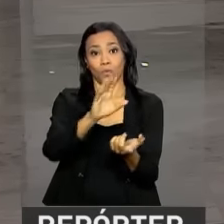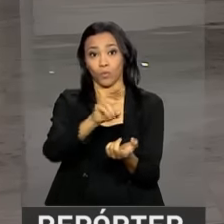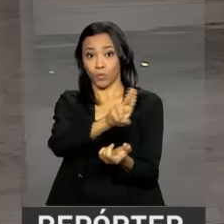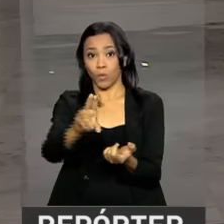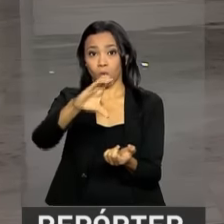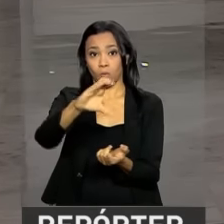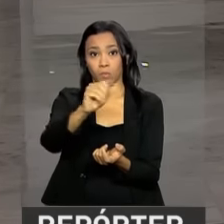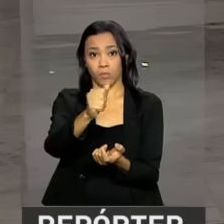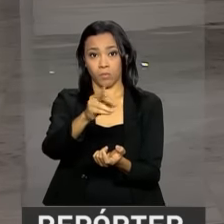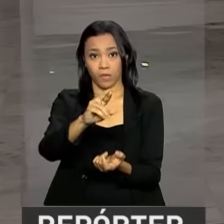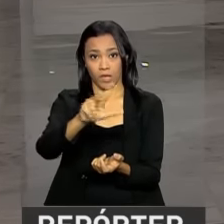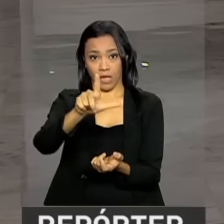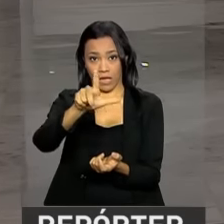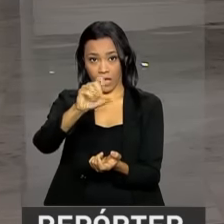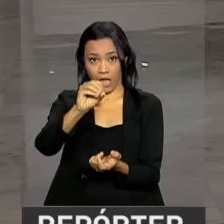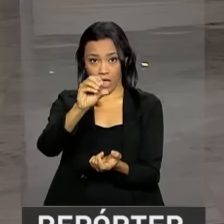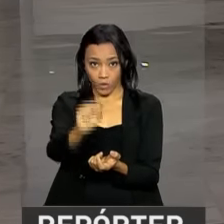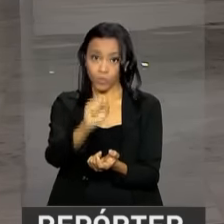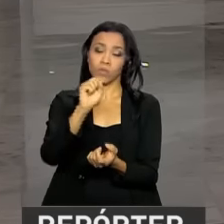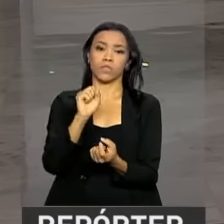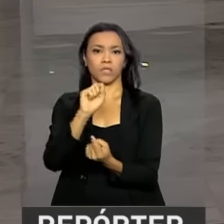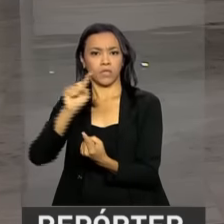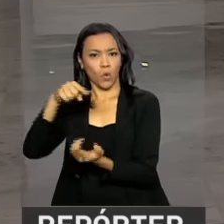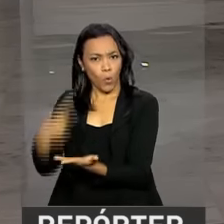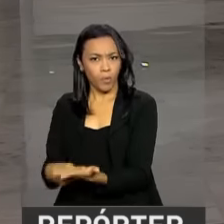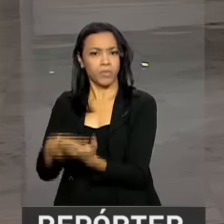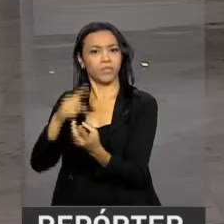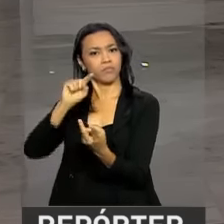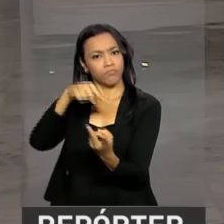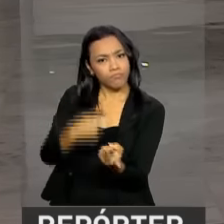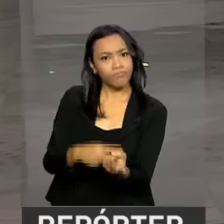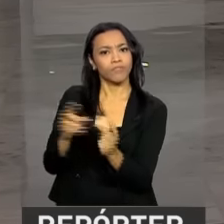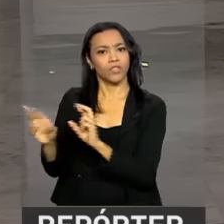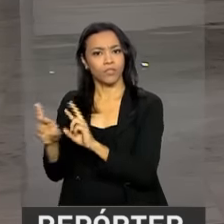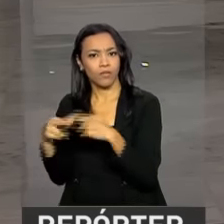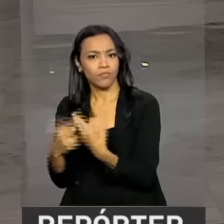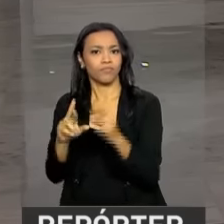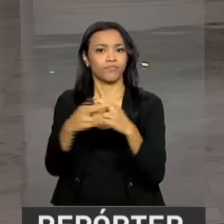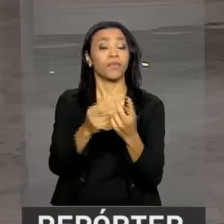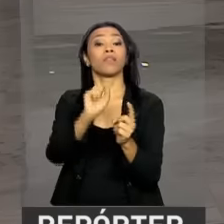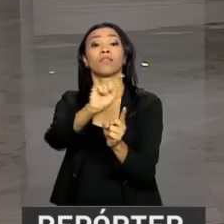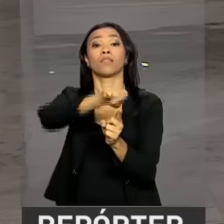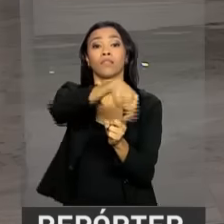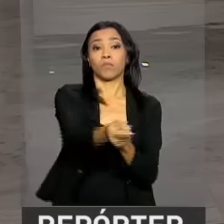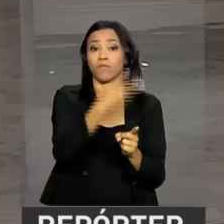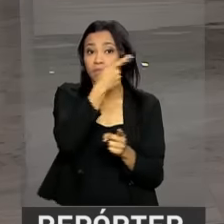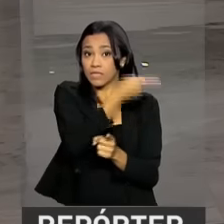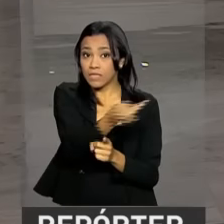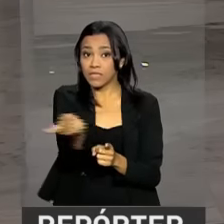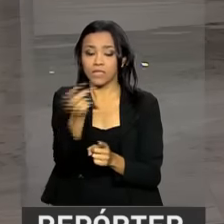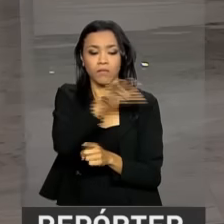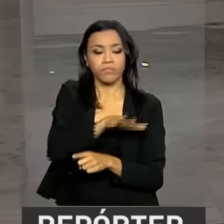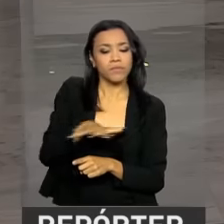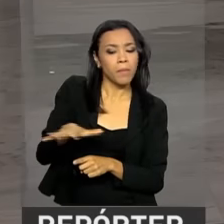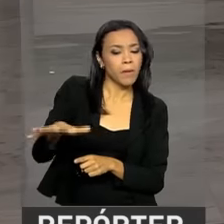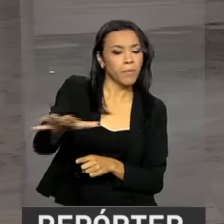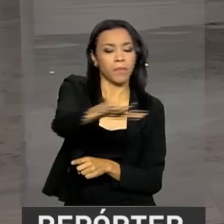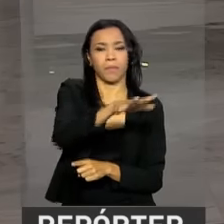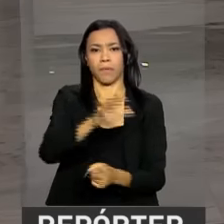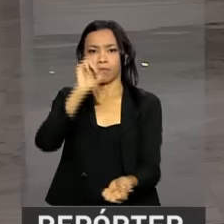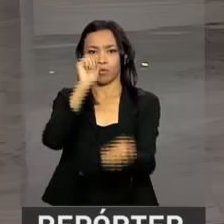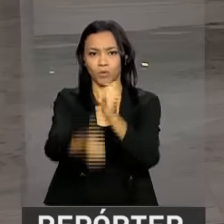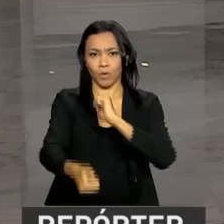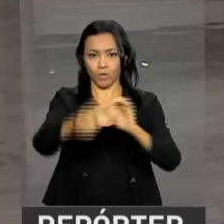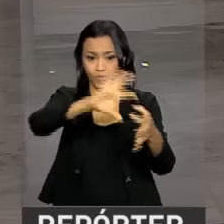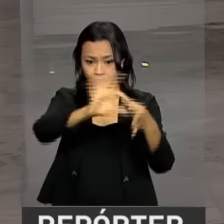nisma depois dessas duas agendas aí o presidente exercício faz uma visita às instalações à obras do par Parque Olímpico